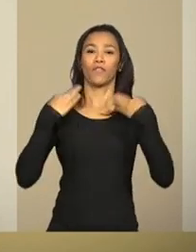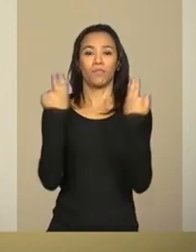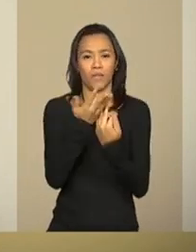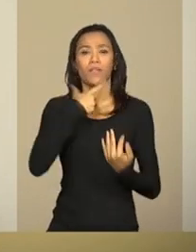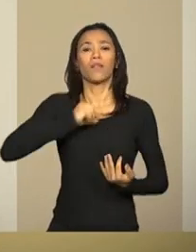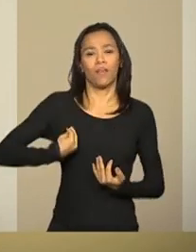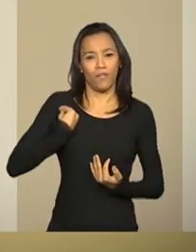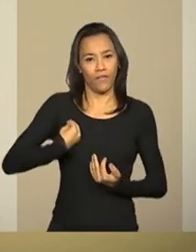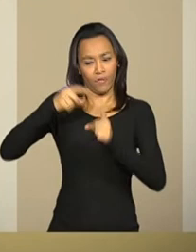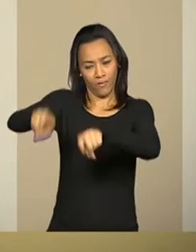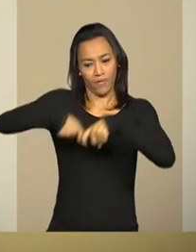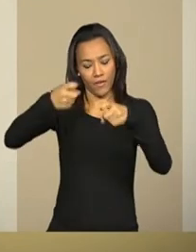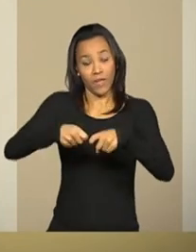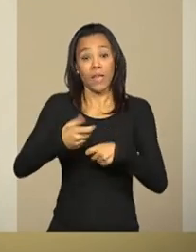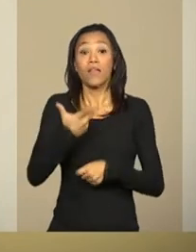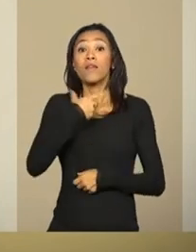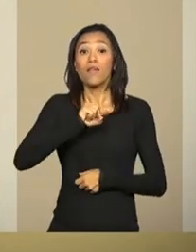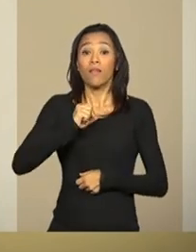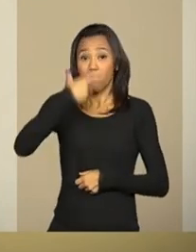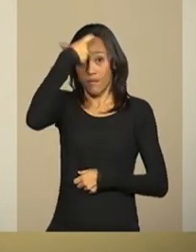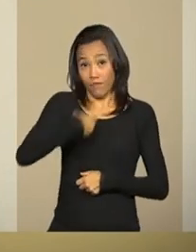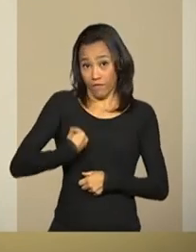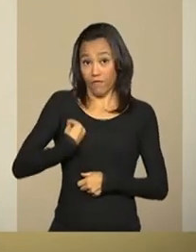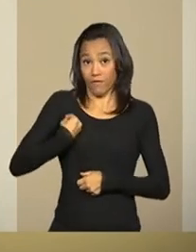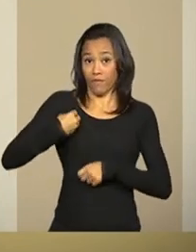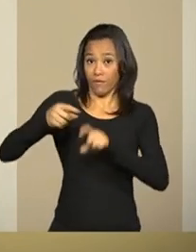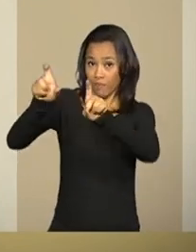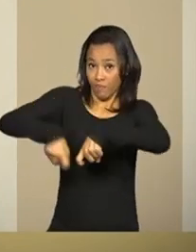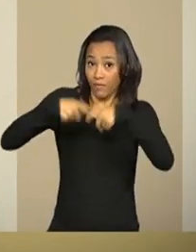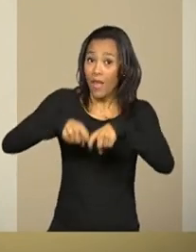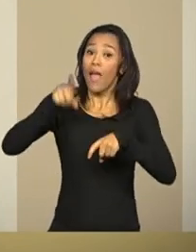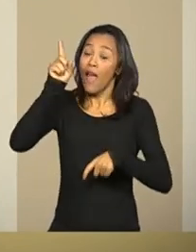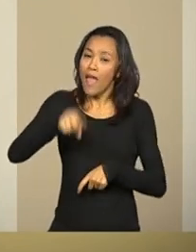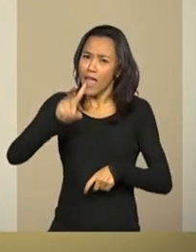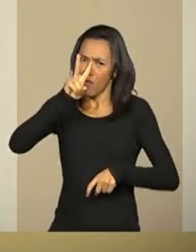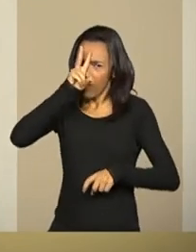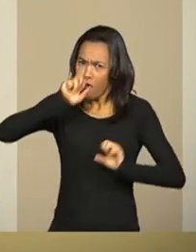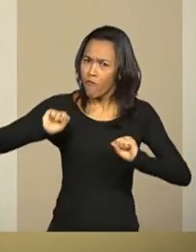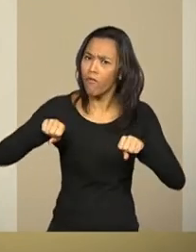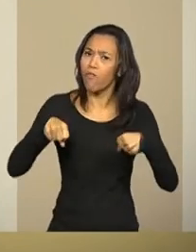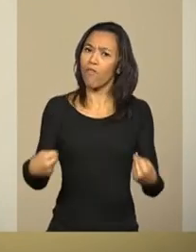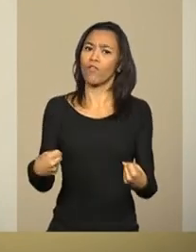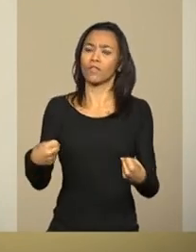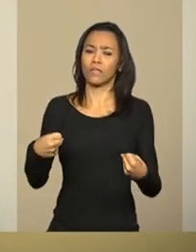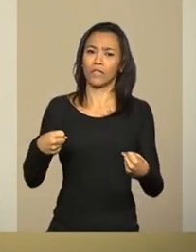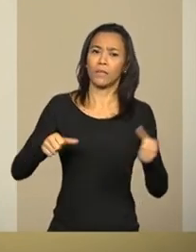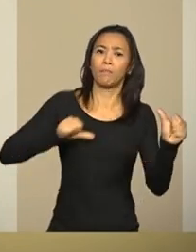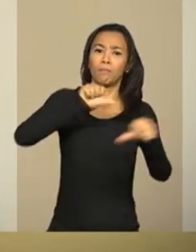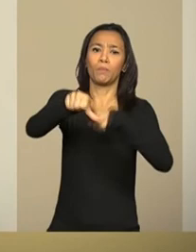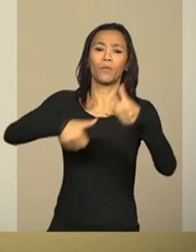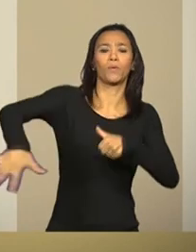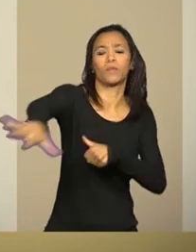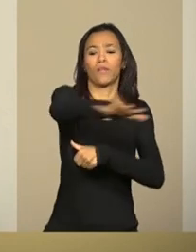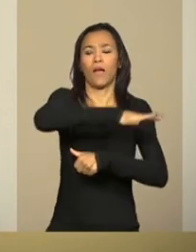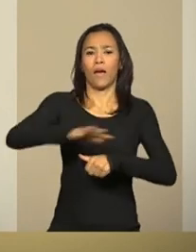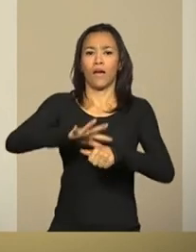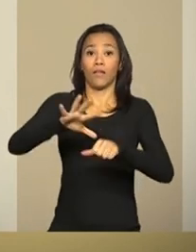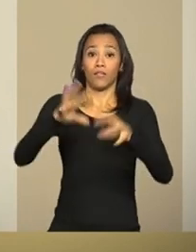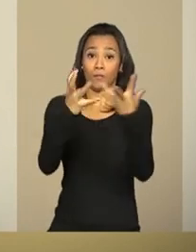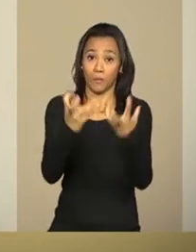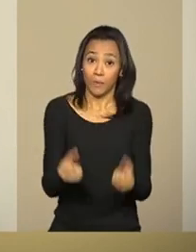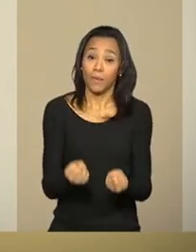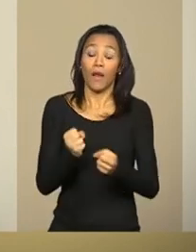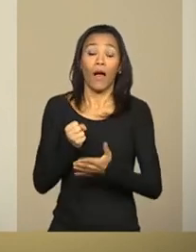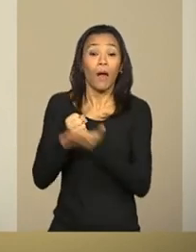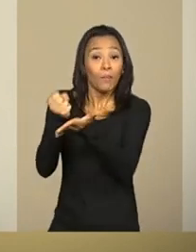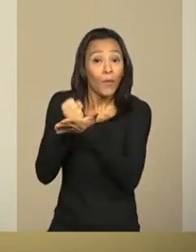com ele. O agricultor familiar é hoje a principal força transformadora do semiárido. Apoiá-lo, dar-lhe